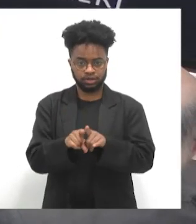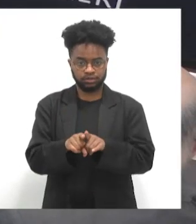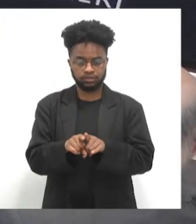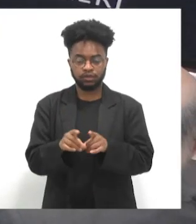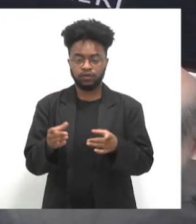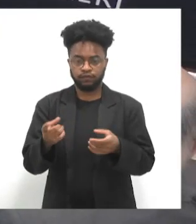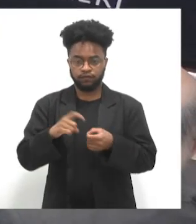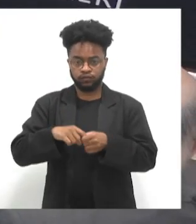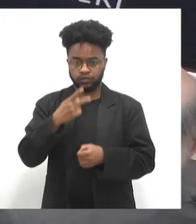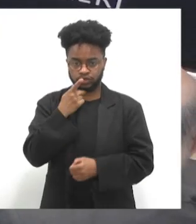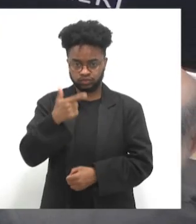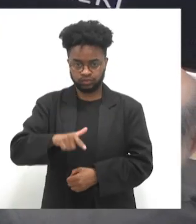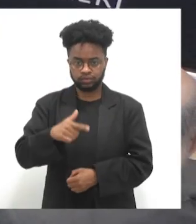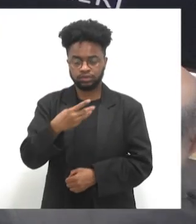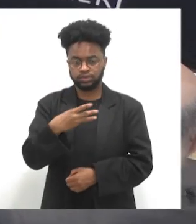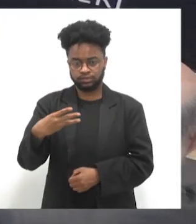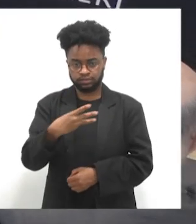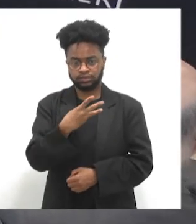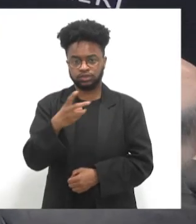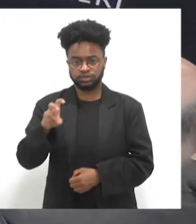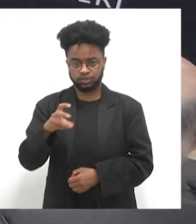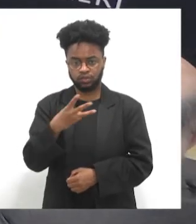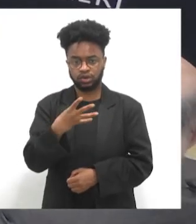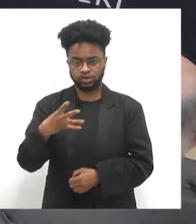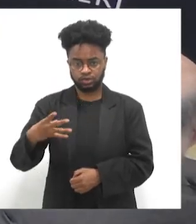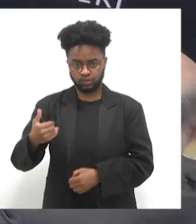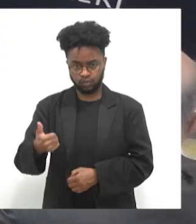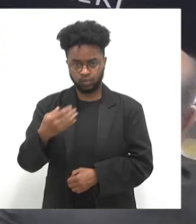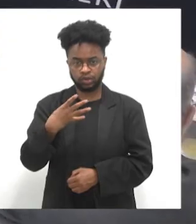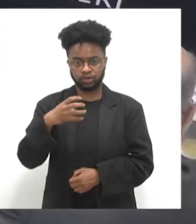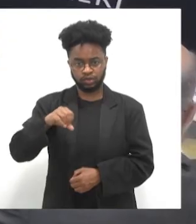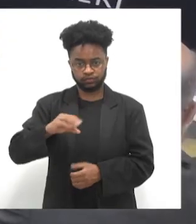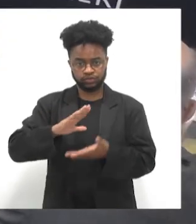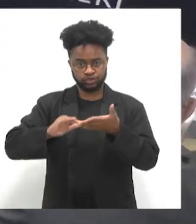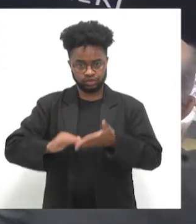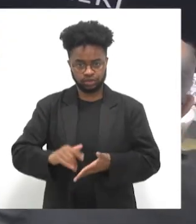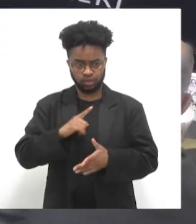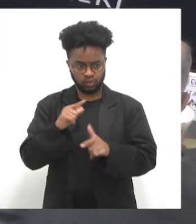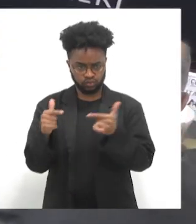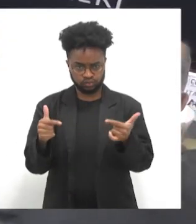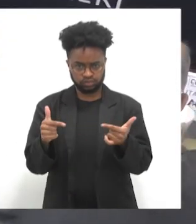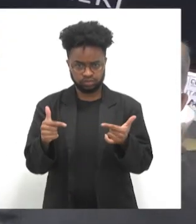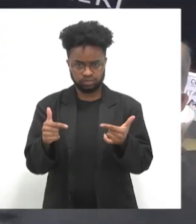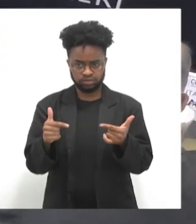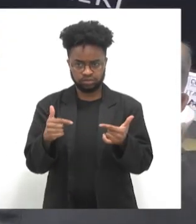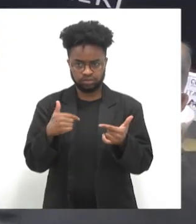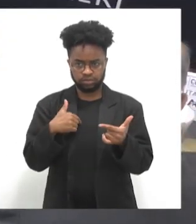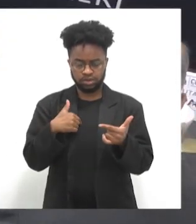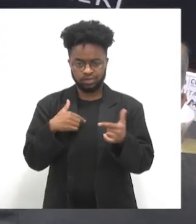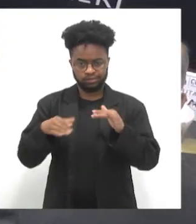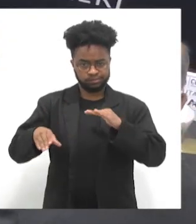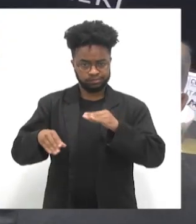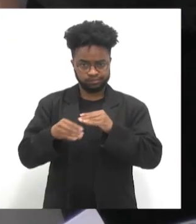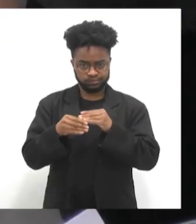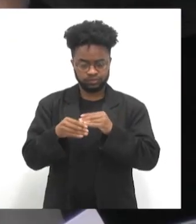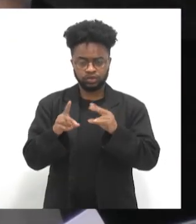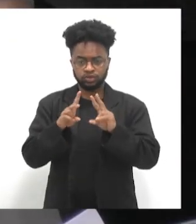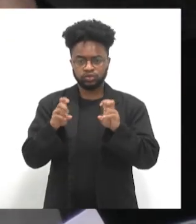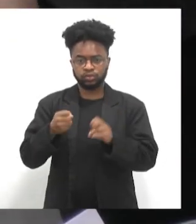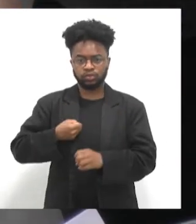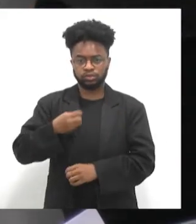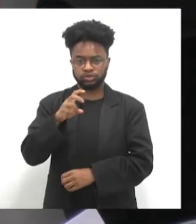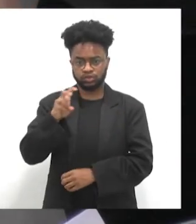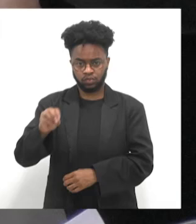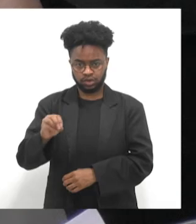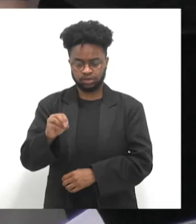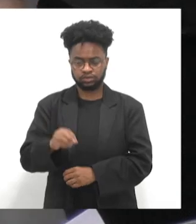voltando. 33, 35, 41 e 49 estão retirados. Mais algum? Eu quero fazer uma observação, mas é do 50, vou